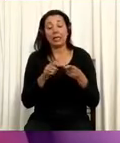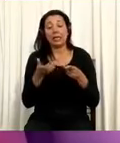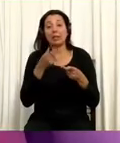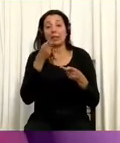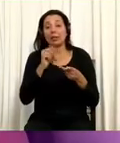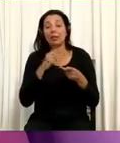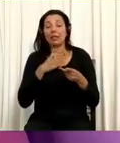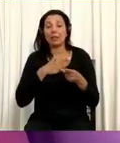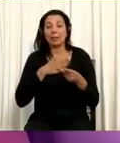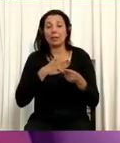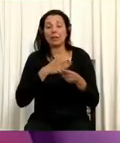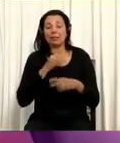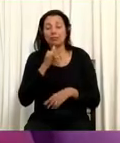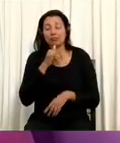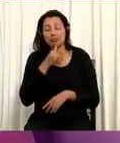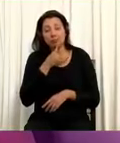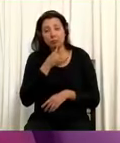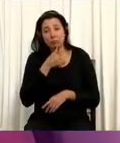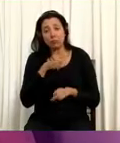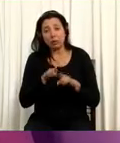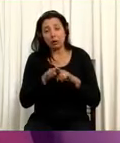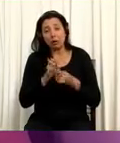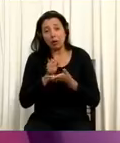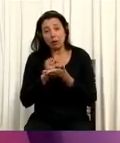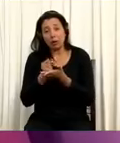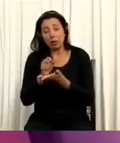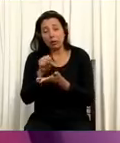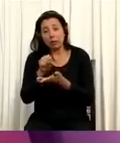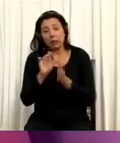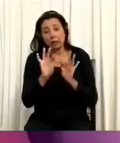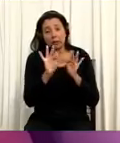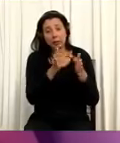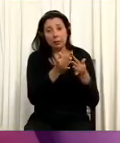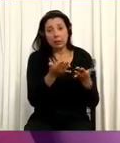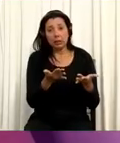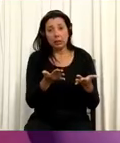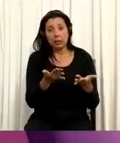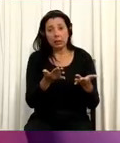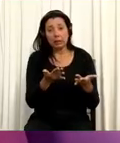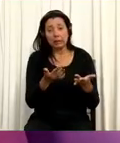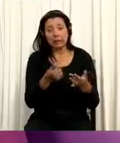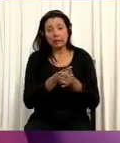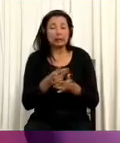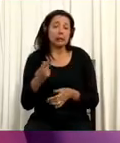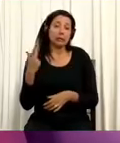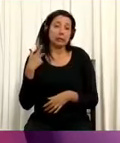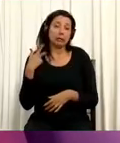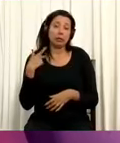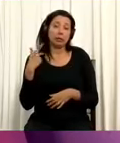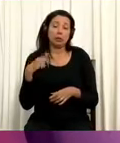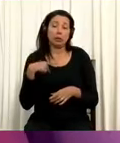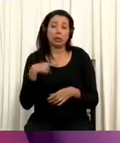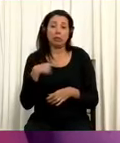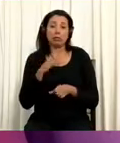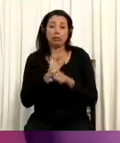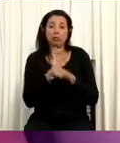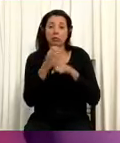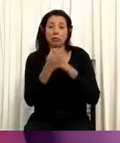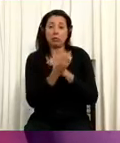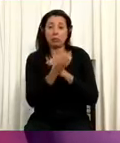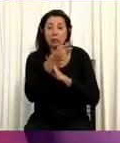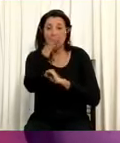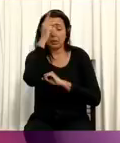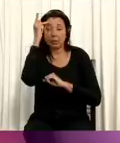dizer da minha tristeza e da minha solidariedade às famílias vítimas da Covid-19, principalmente as pessoas